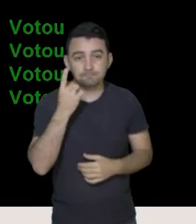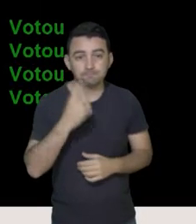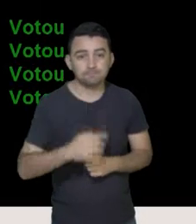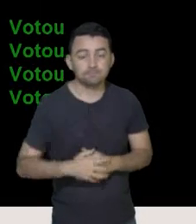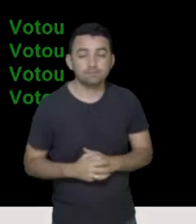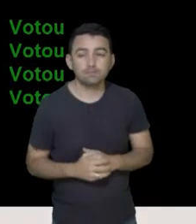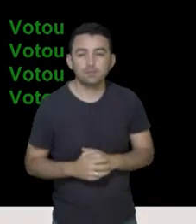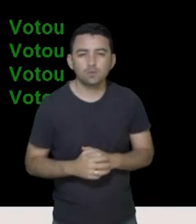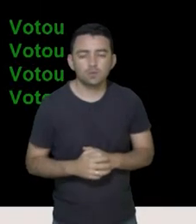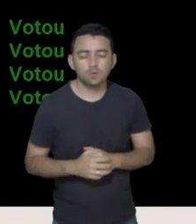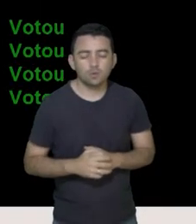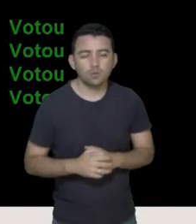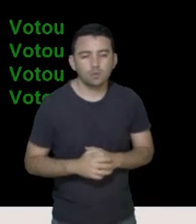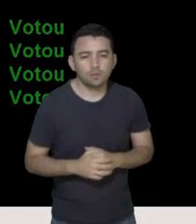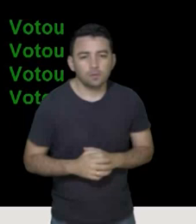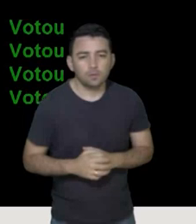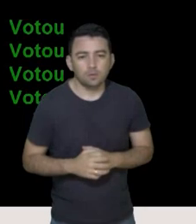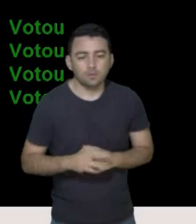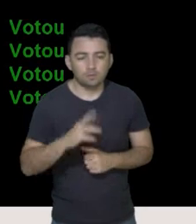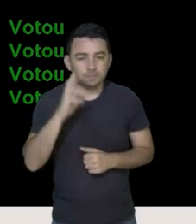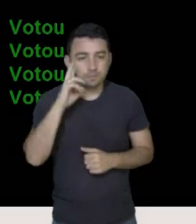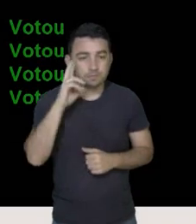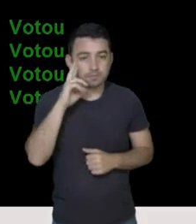Deputado Rodrigo Minotto.